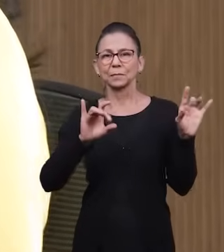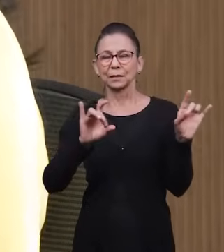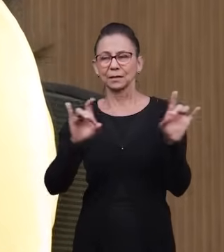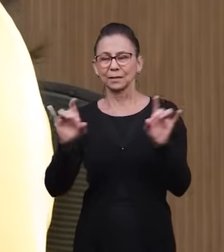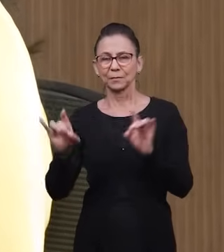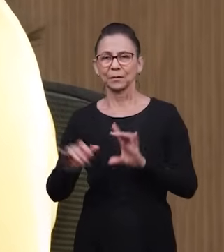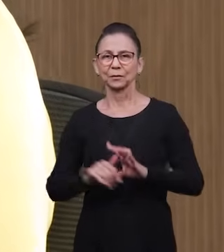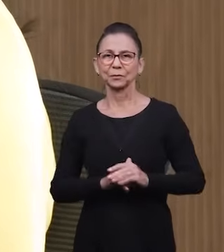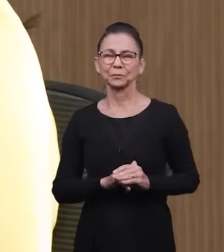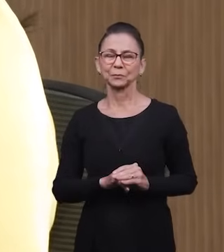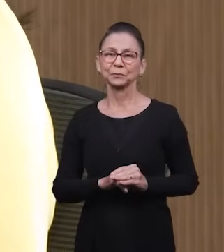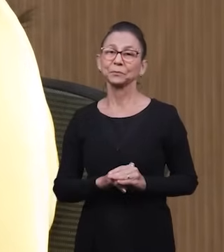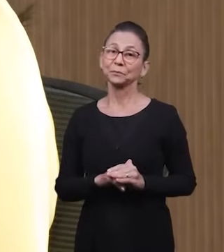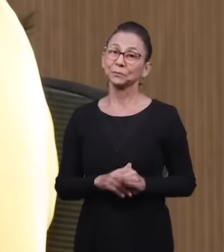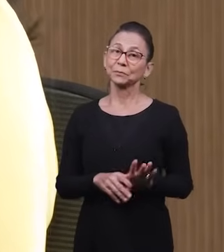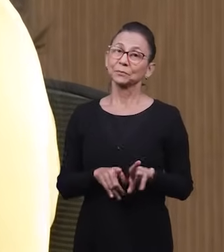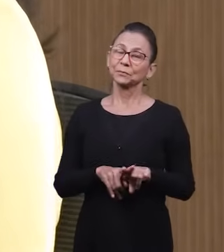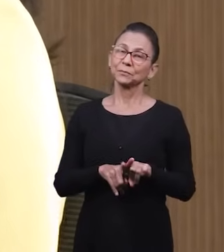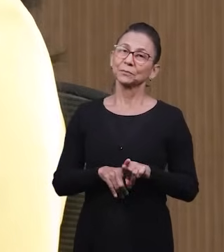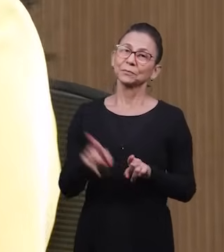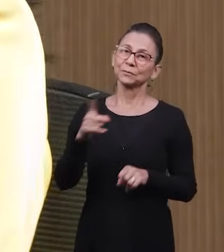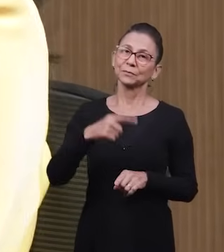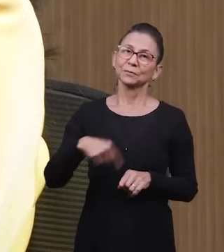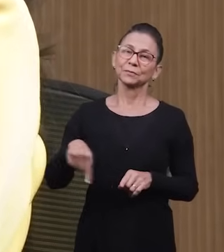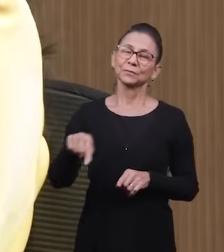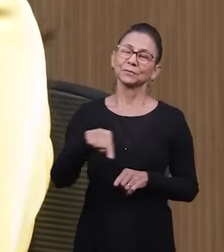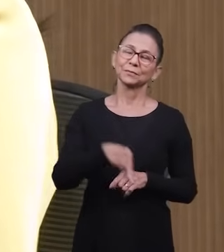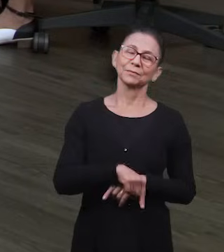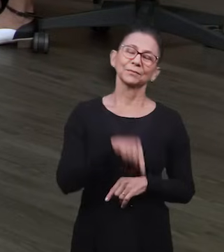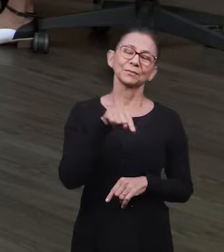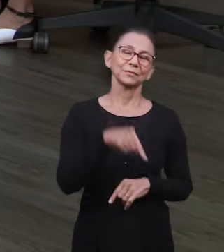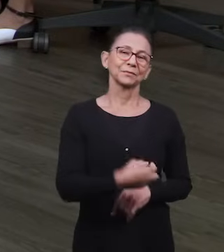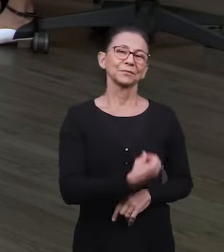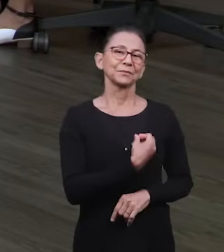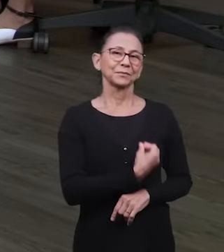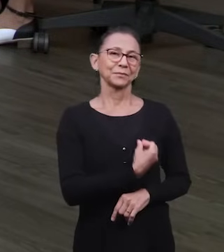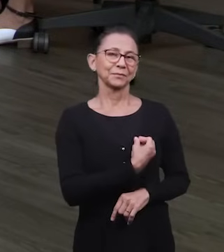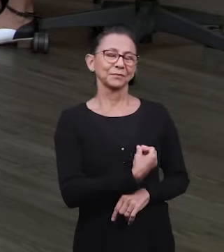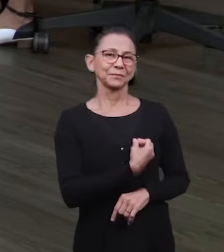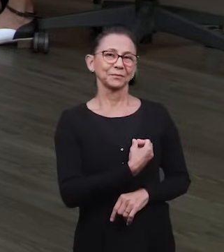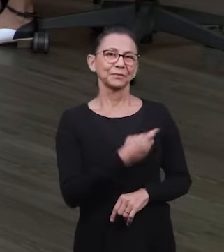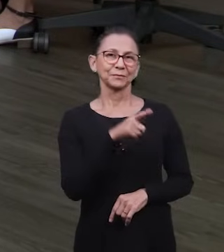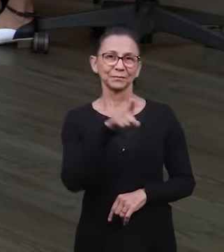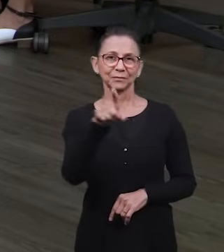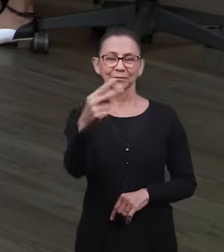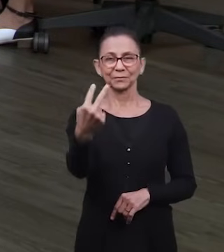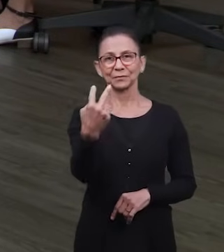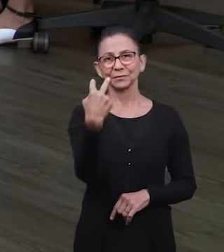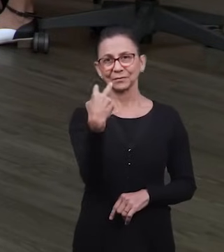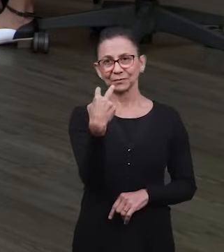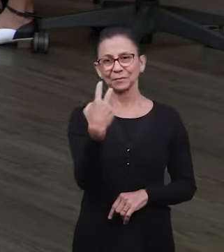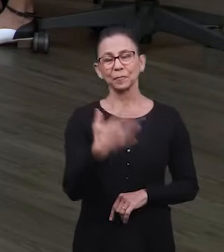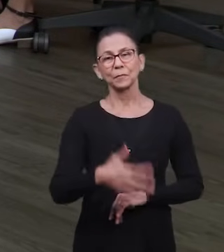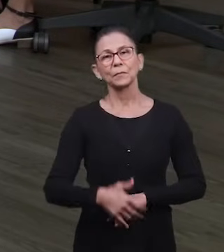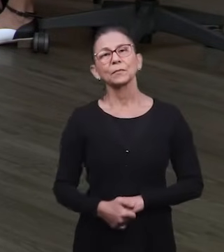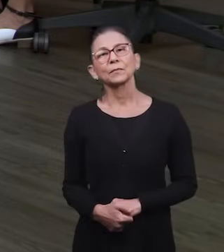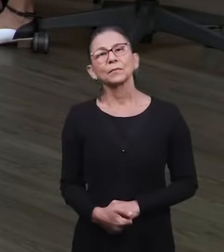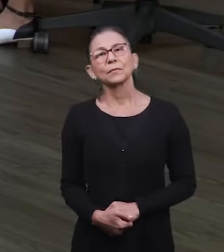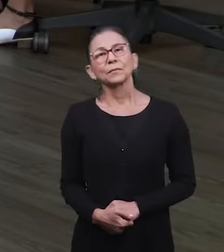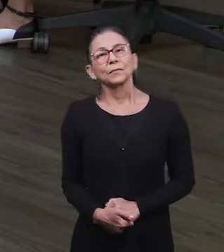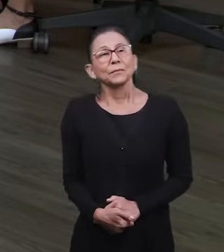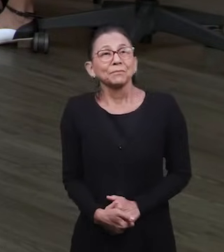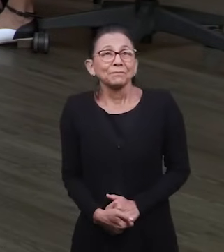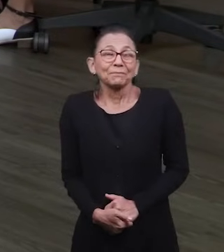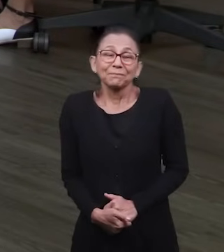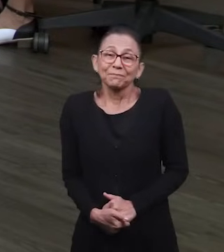agradecimento especial para estes jovens. Feito agradecimento. E também para todos que estão aqui no Moby Dick, os telespectadores, né, os jovens que estão nos assistindo.